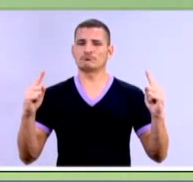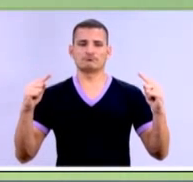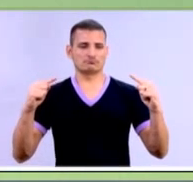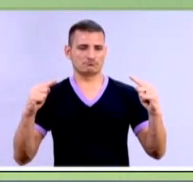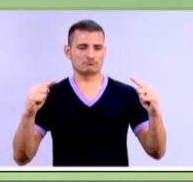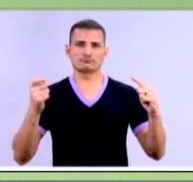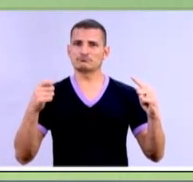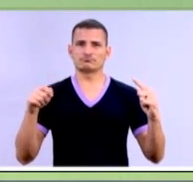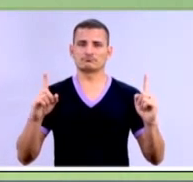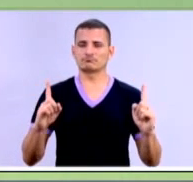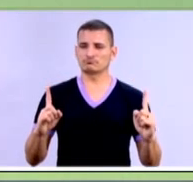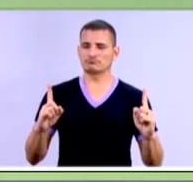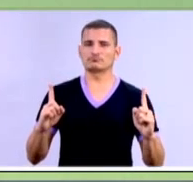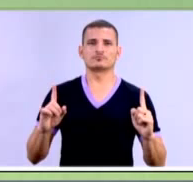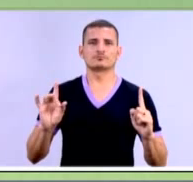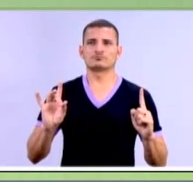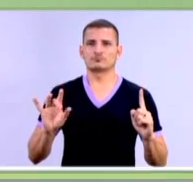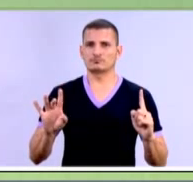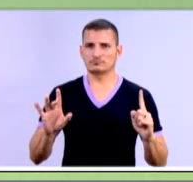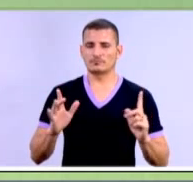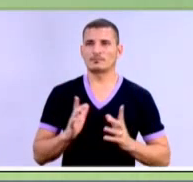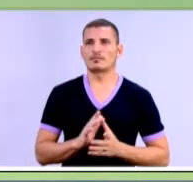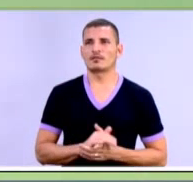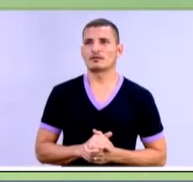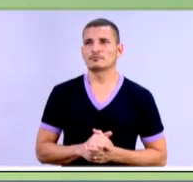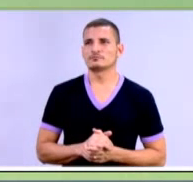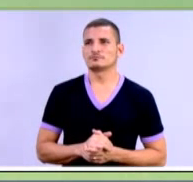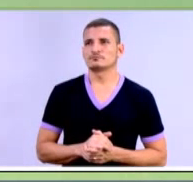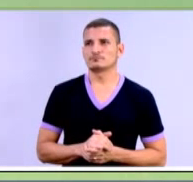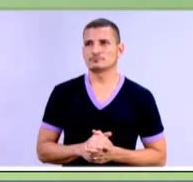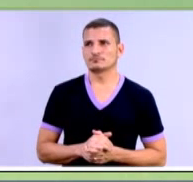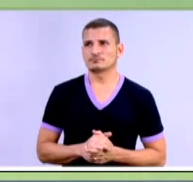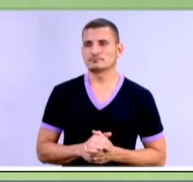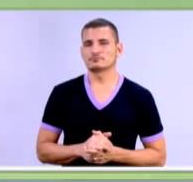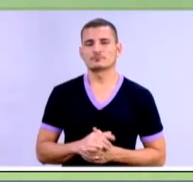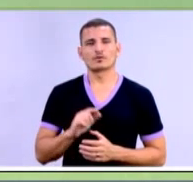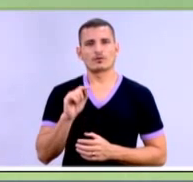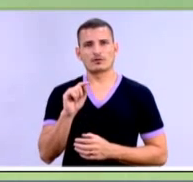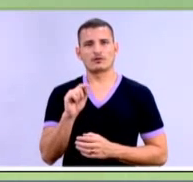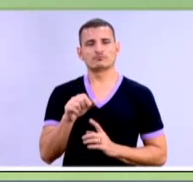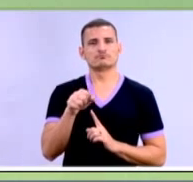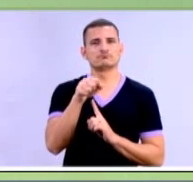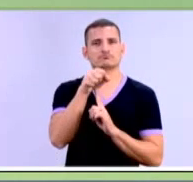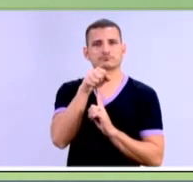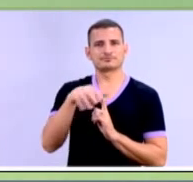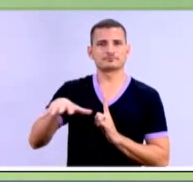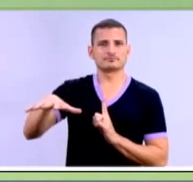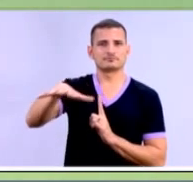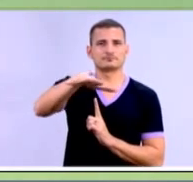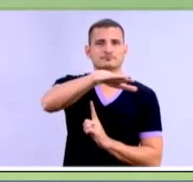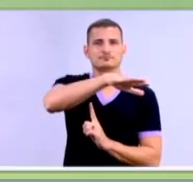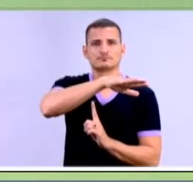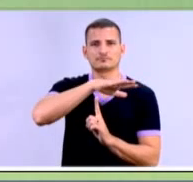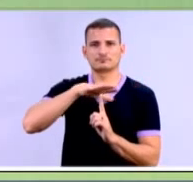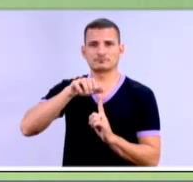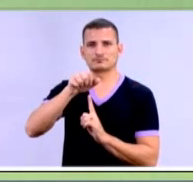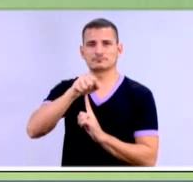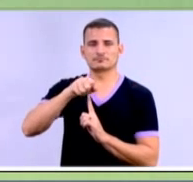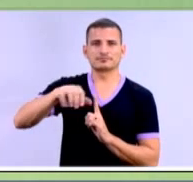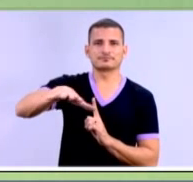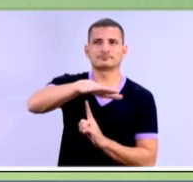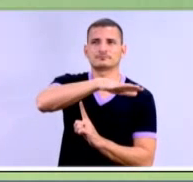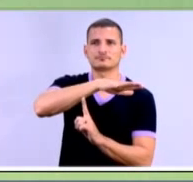necessariamente. E aí é importante saber que, devido a esse sinal espalhado, a gente recomenda ampliar